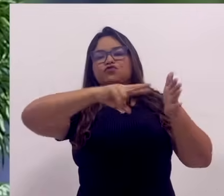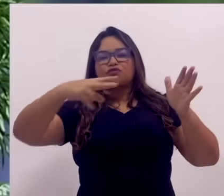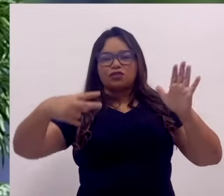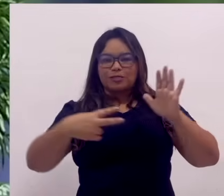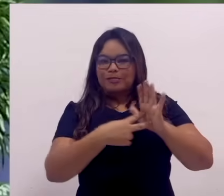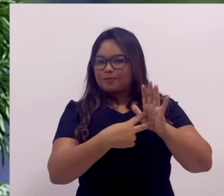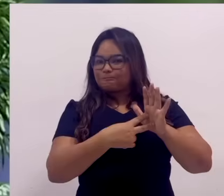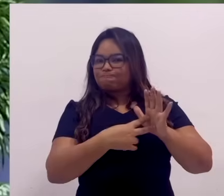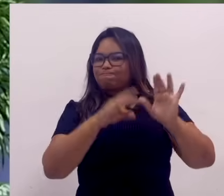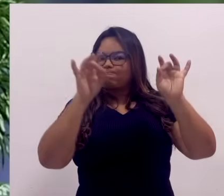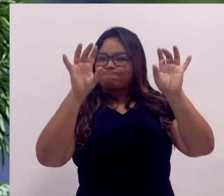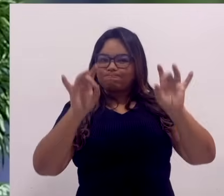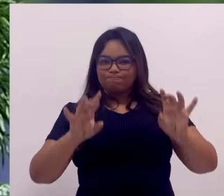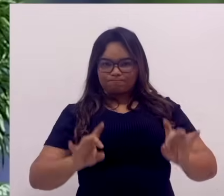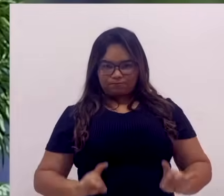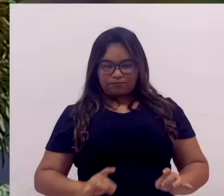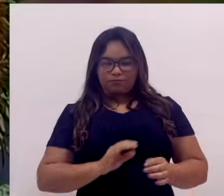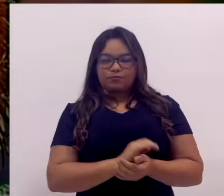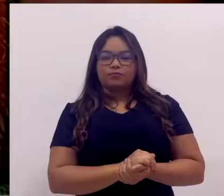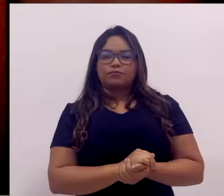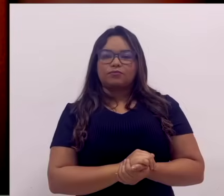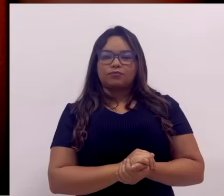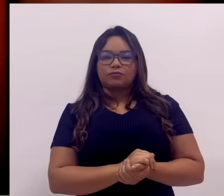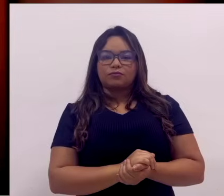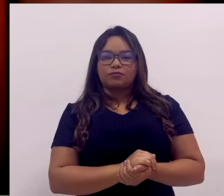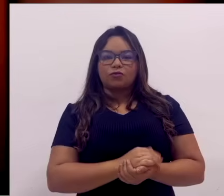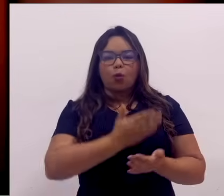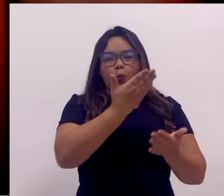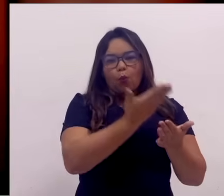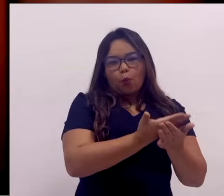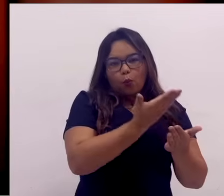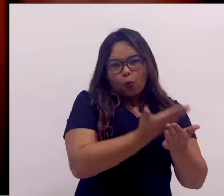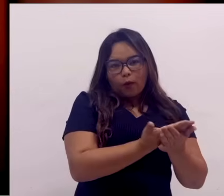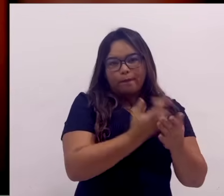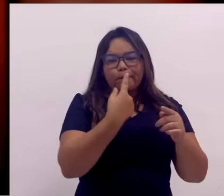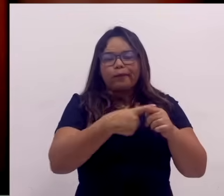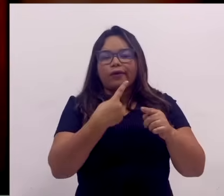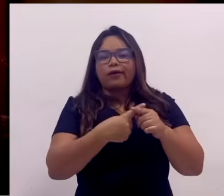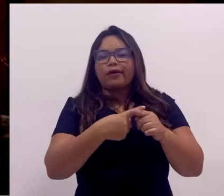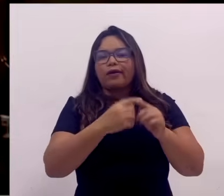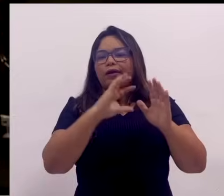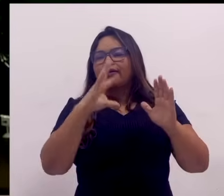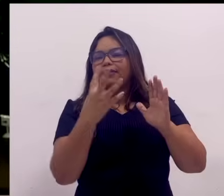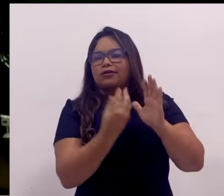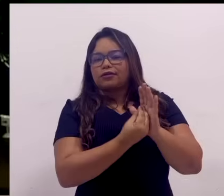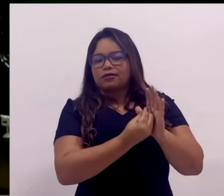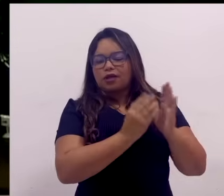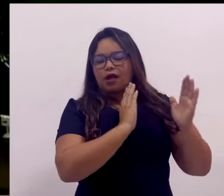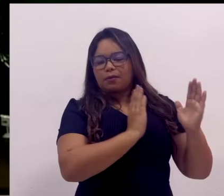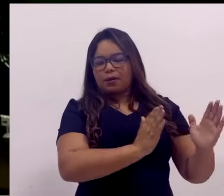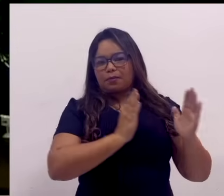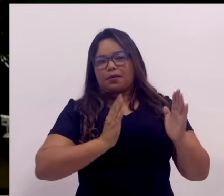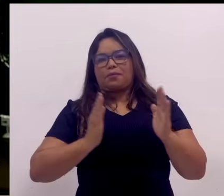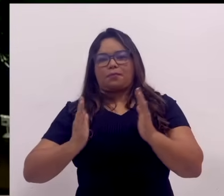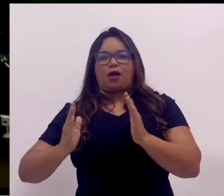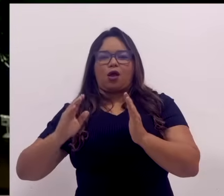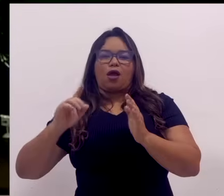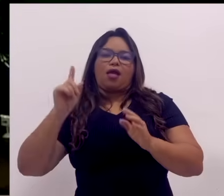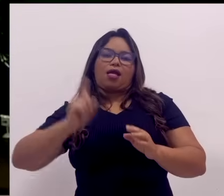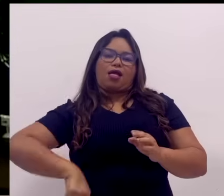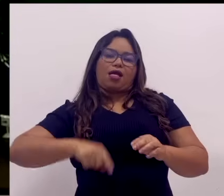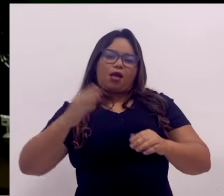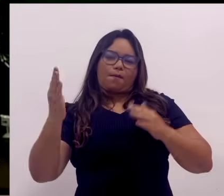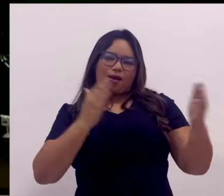tem um significado bem particular. Vamos percorrer esses 7 períodos de tempo, tais como